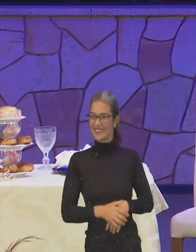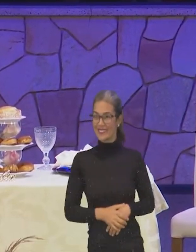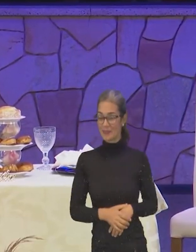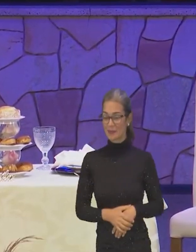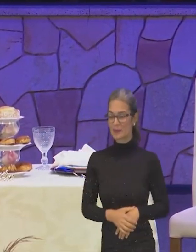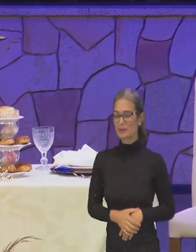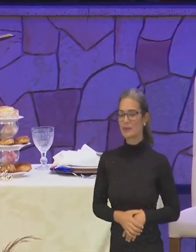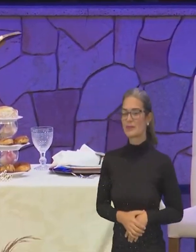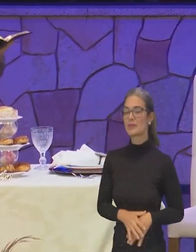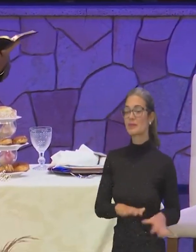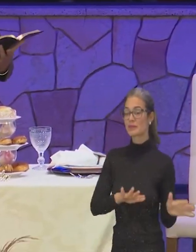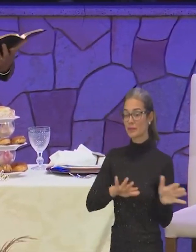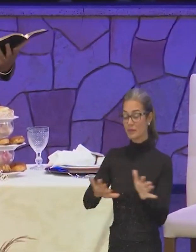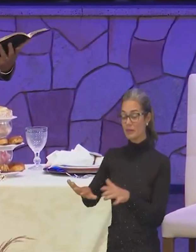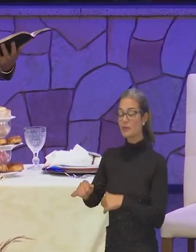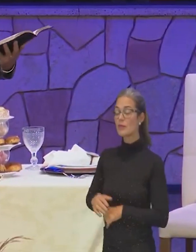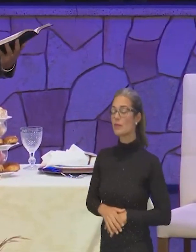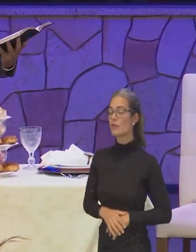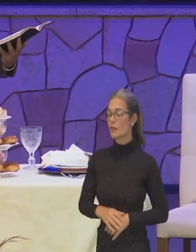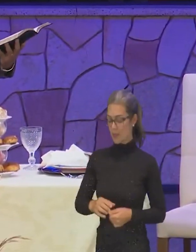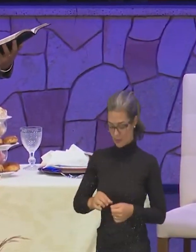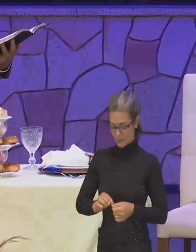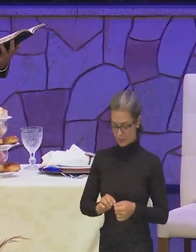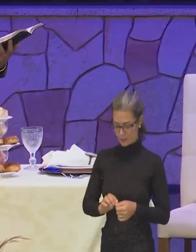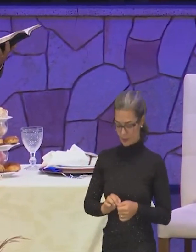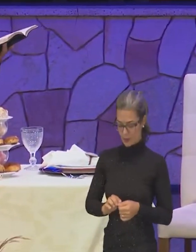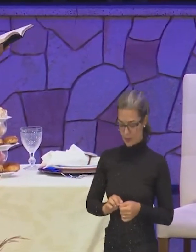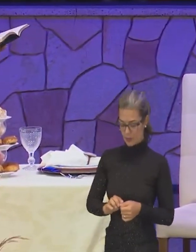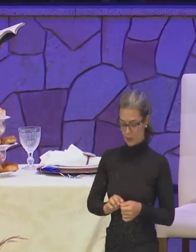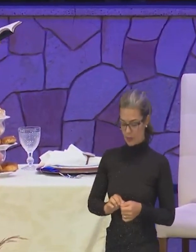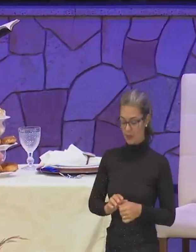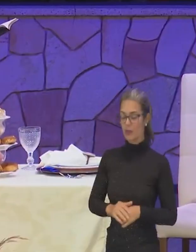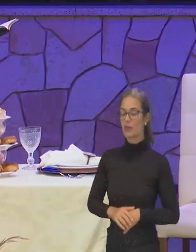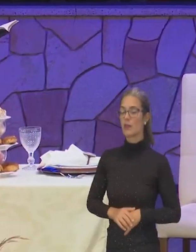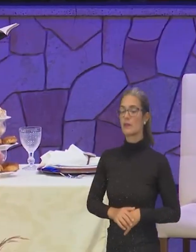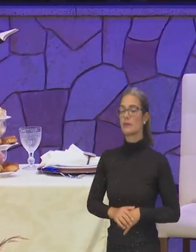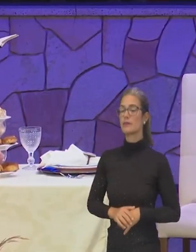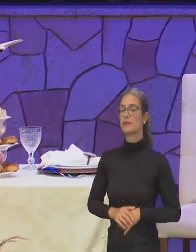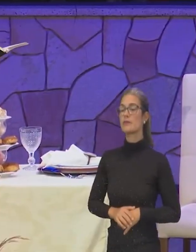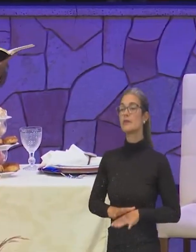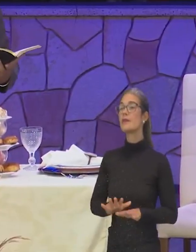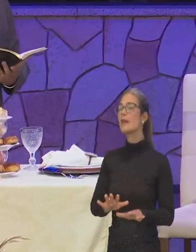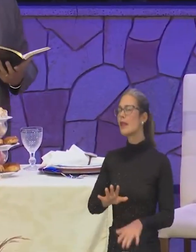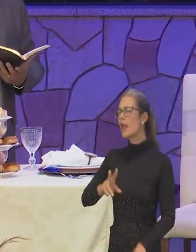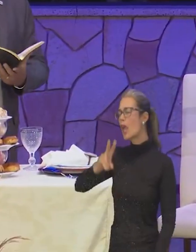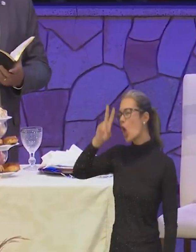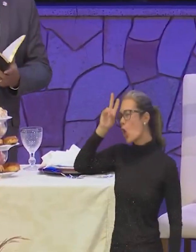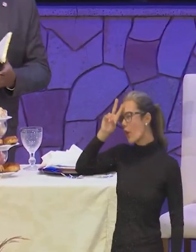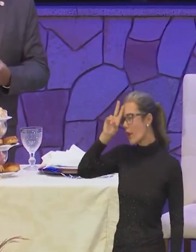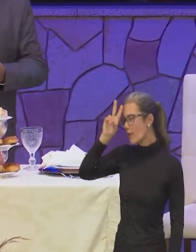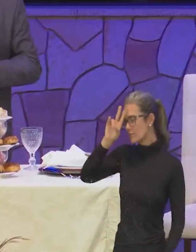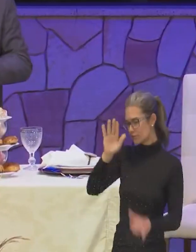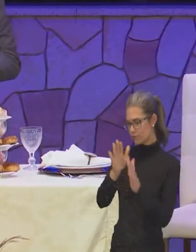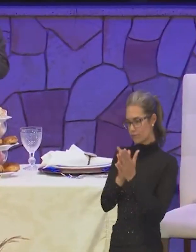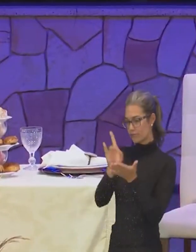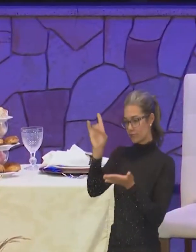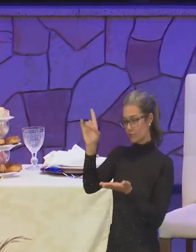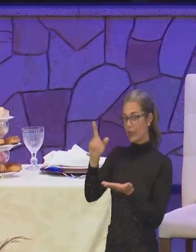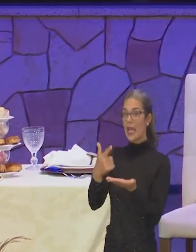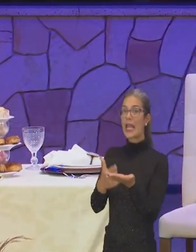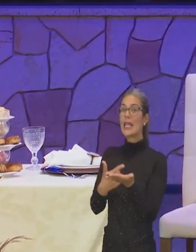Isso me faz lembrar algo muito interessante que a Bíblia diz no livro de